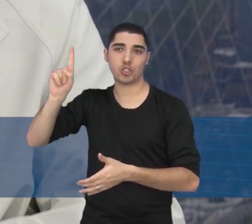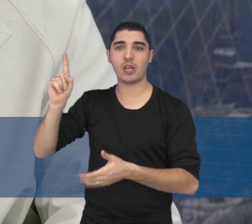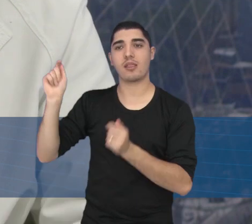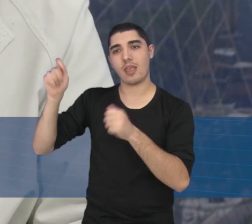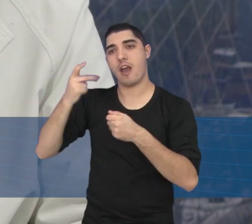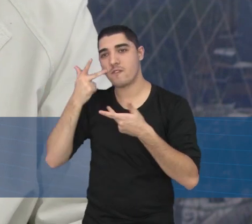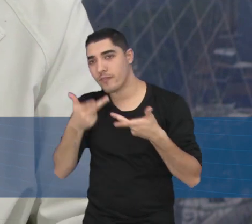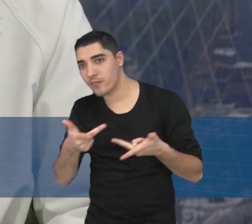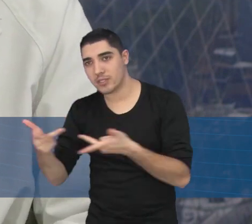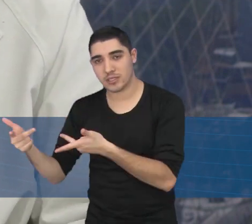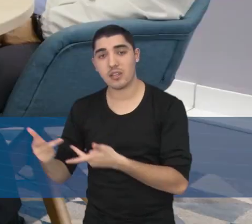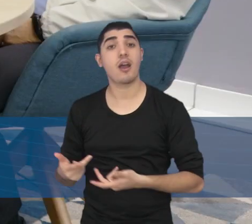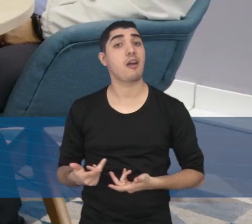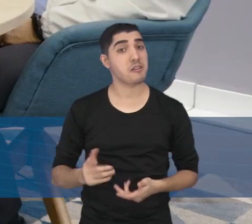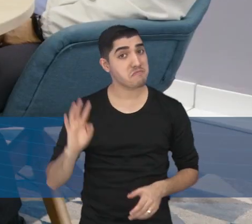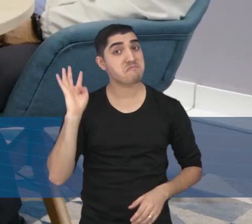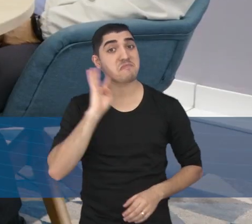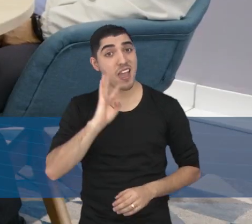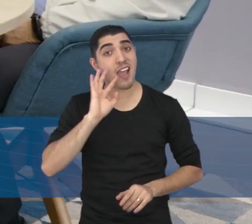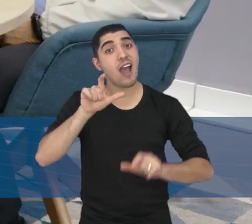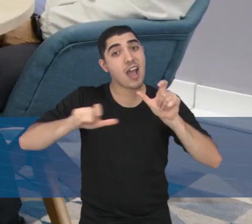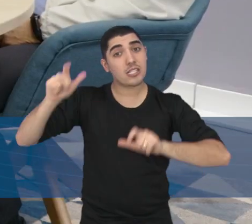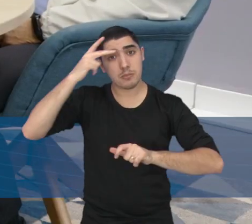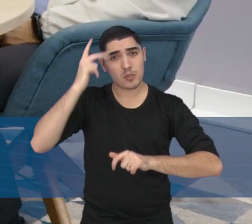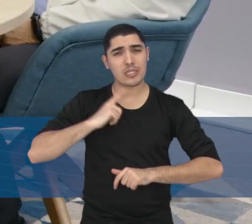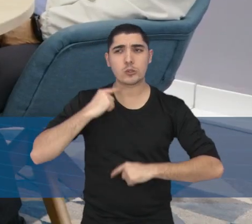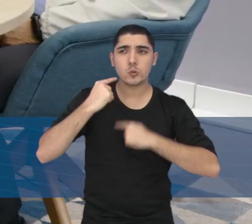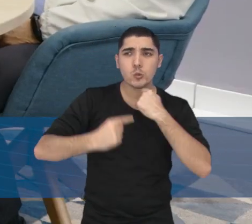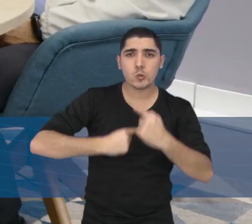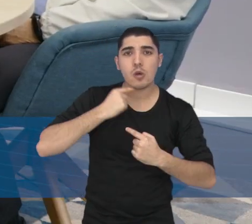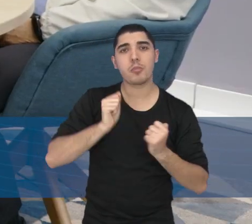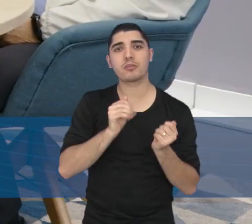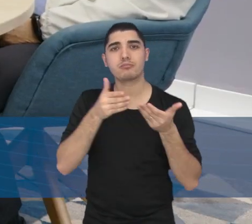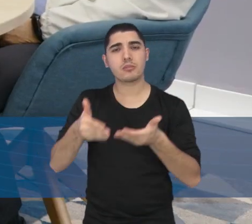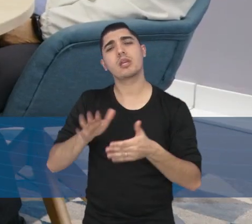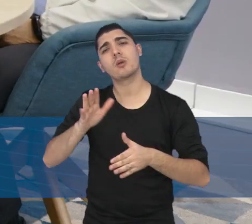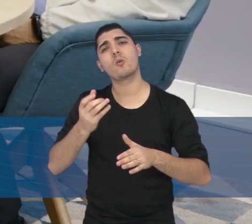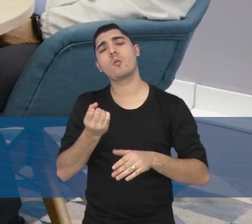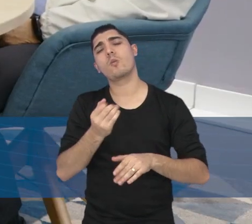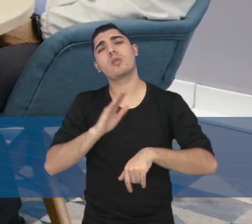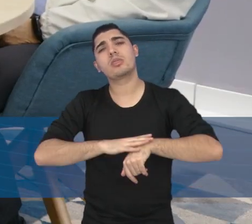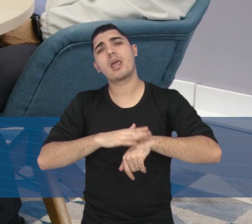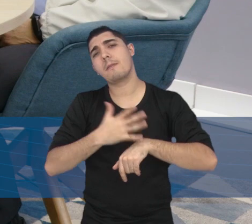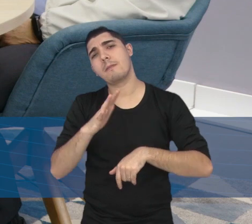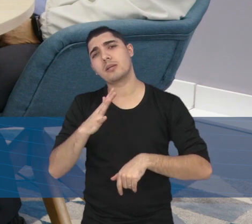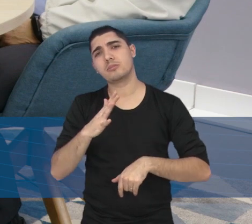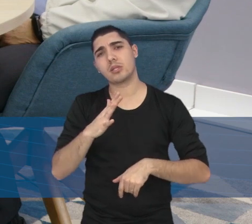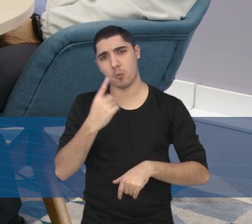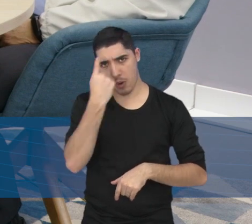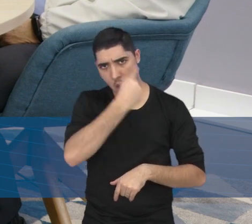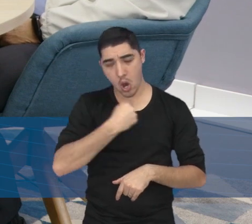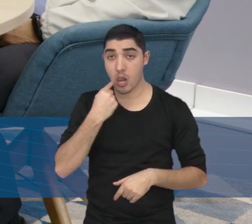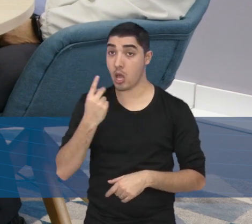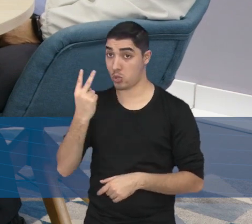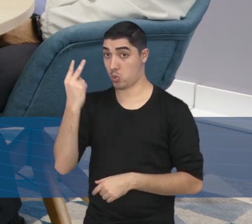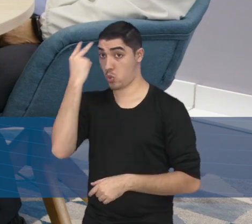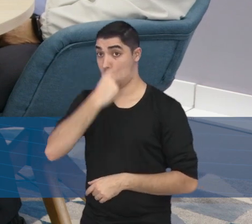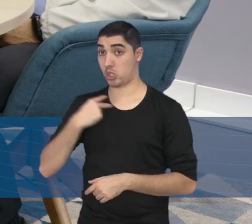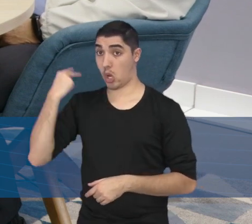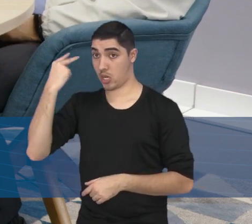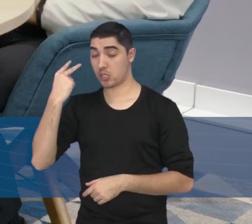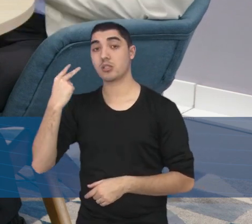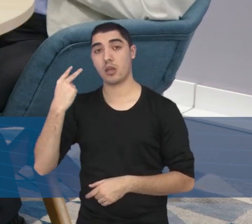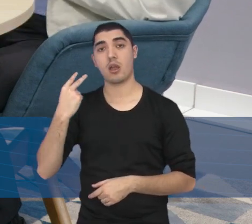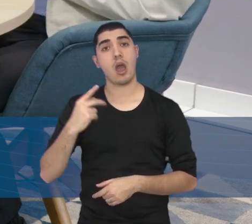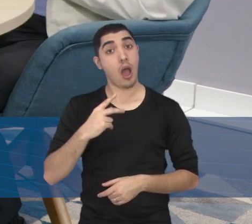melhor atendê-los. E é legal que as pessoas tiram dúvidas, né? E há quanto tempo? Mais ou menos 1 hora de 2 visita? horas. 2 horas. Ah, legal. 2